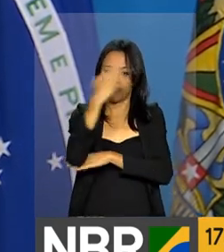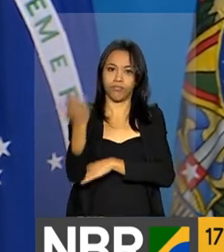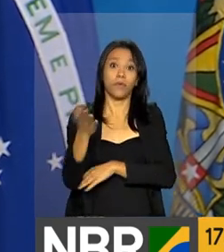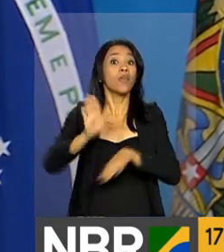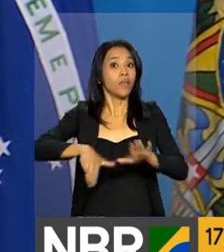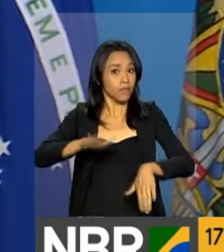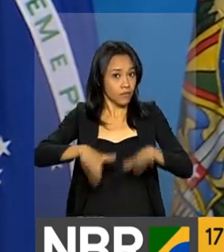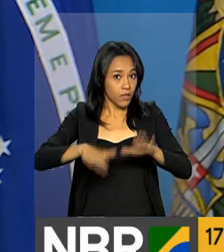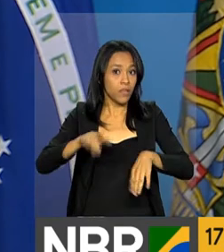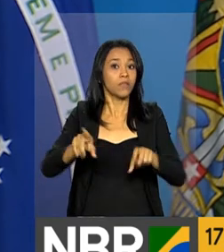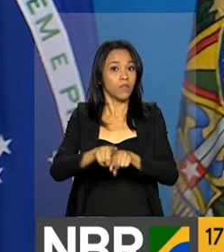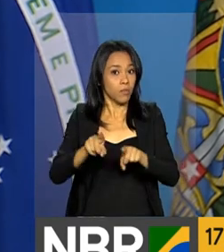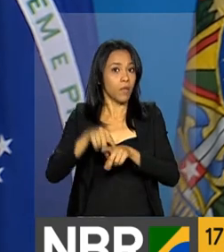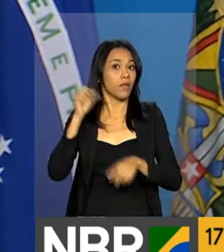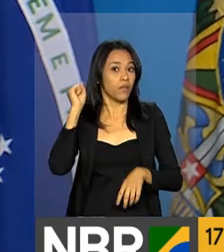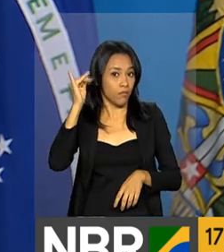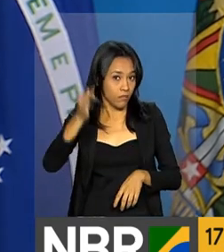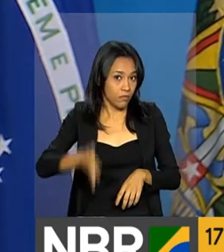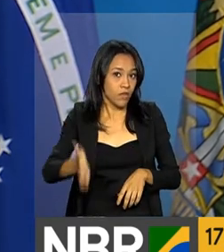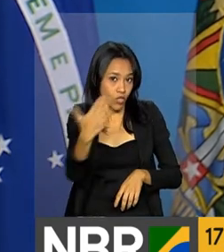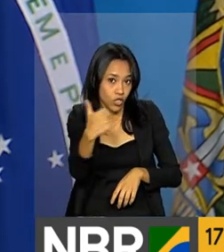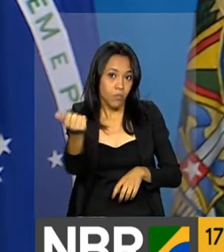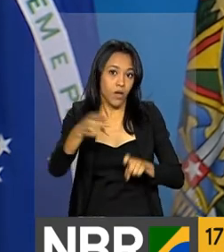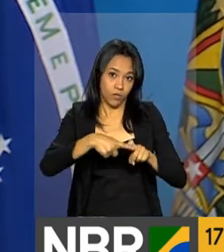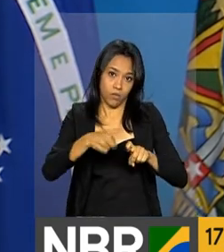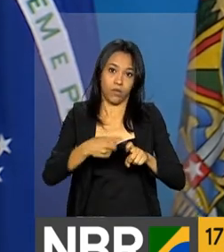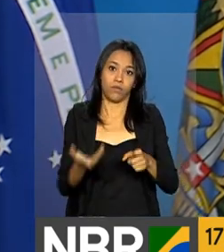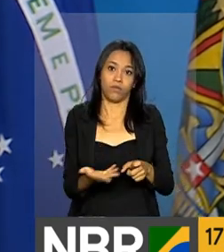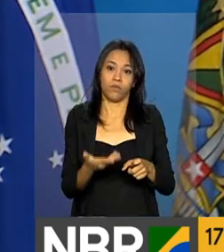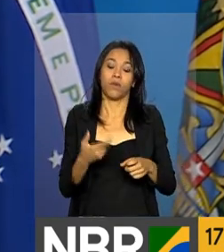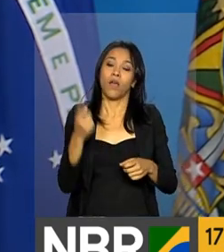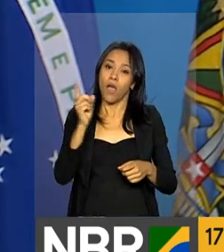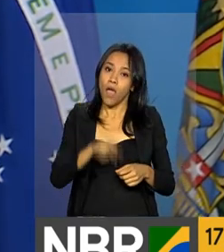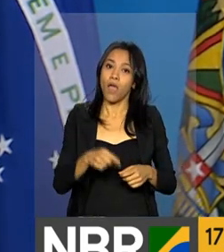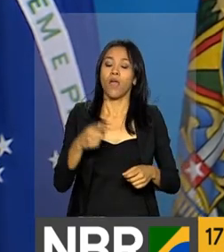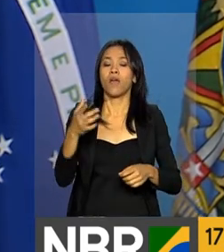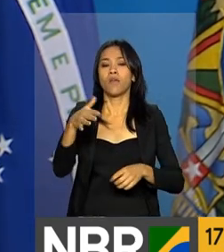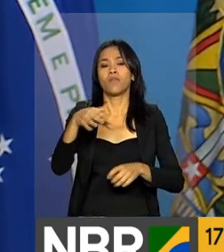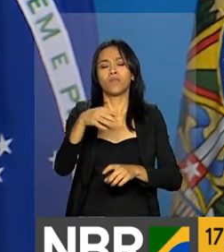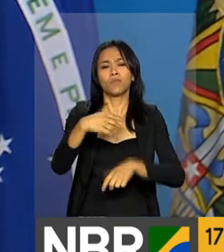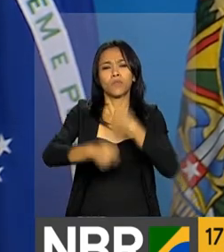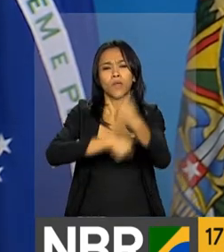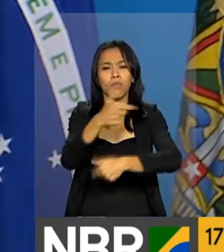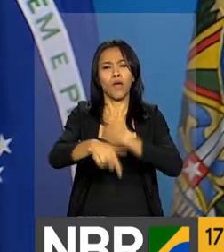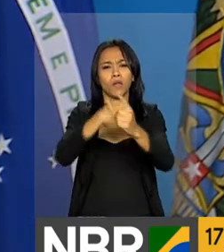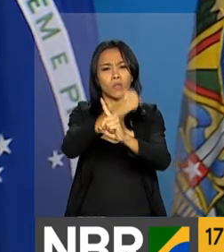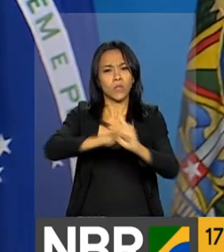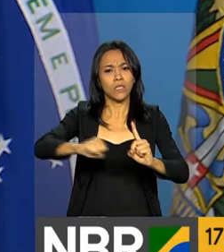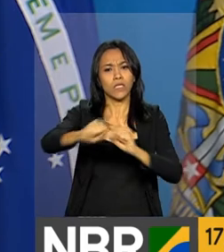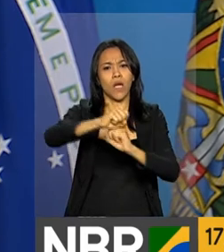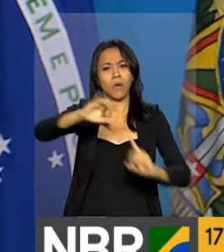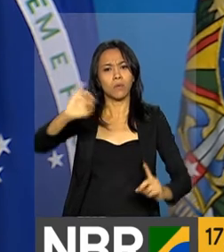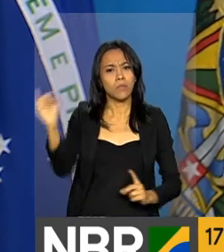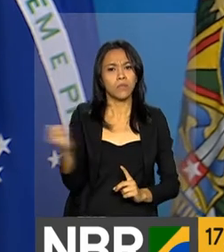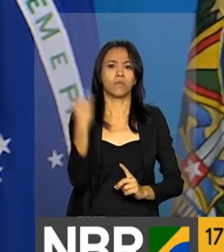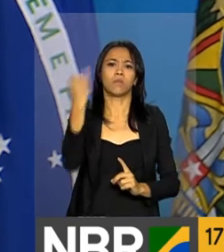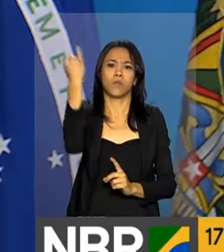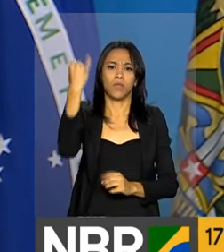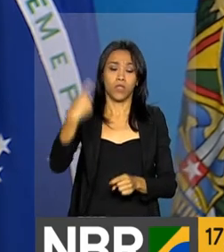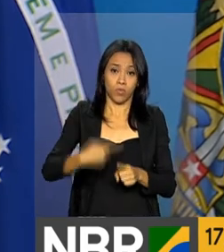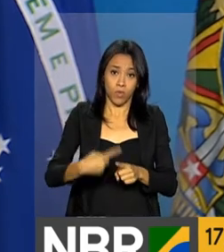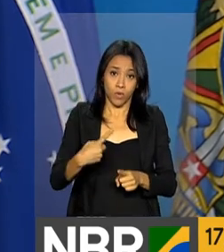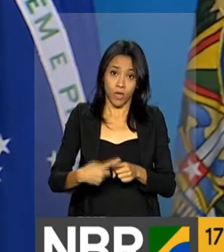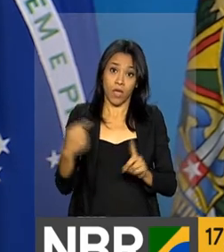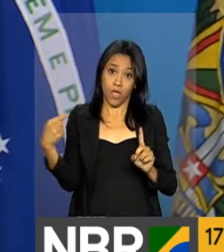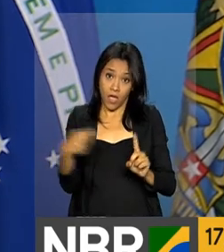muitas vezes nas mais variadas horas da noite. Então, ele presta um serviço social relevantíssimo, porque ele está, digamos